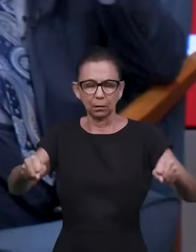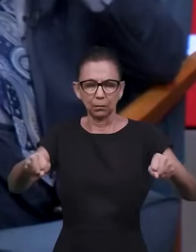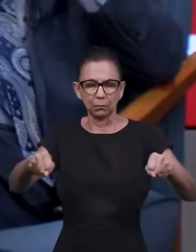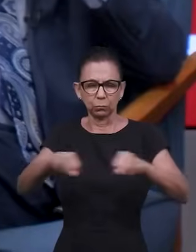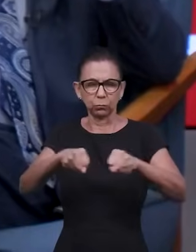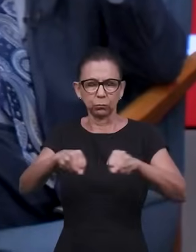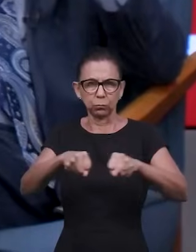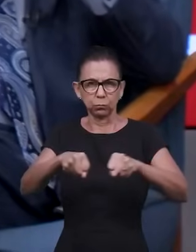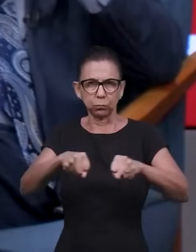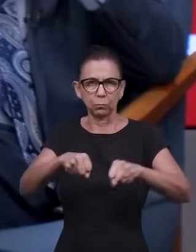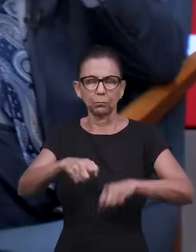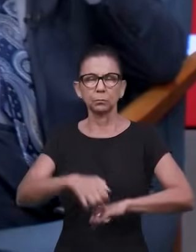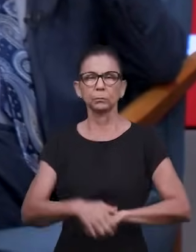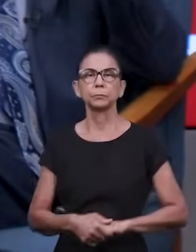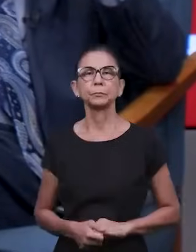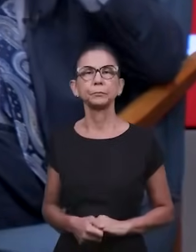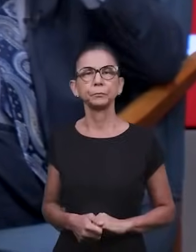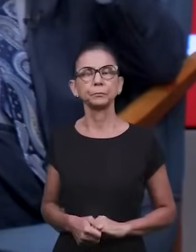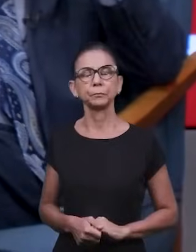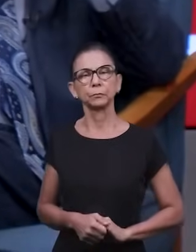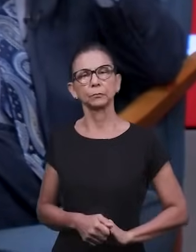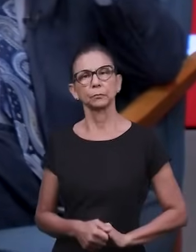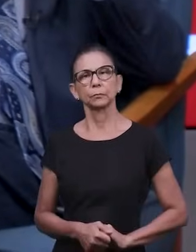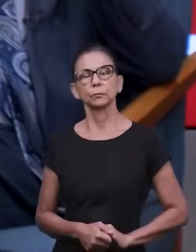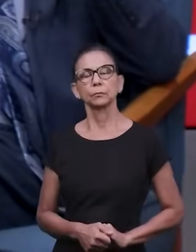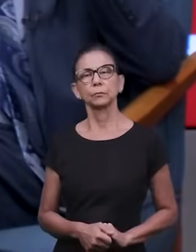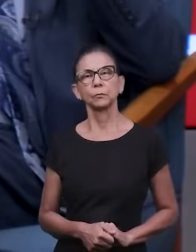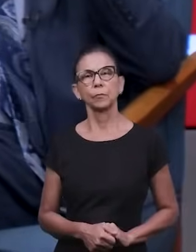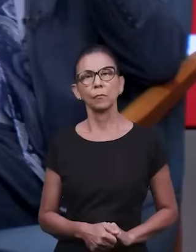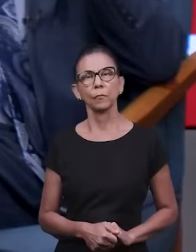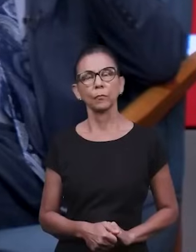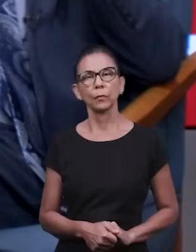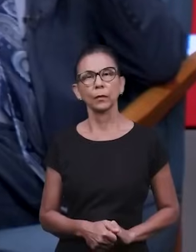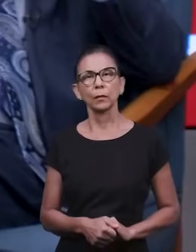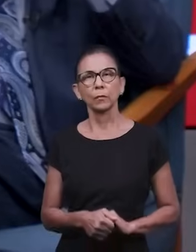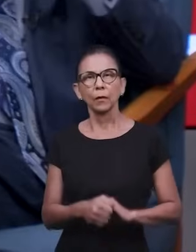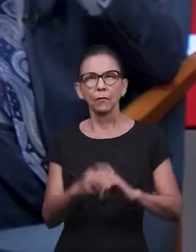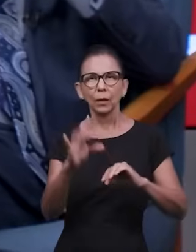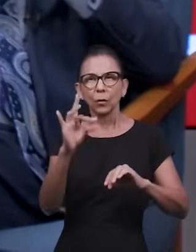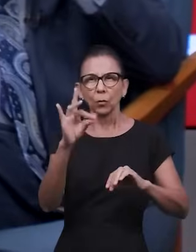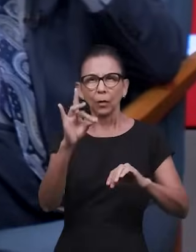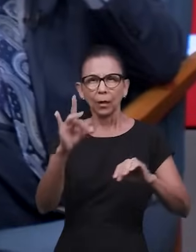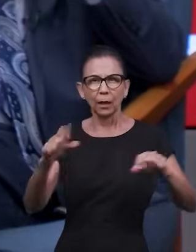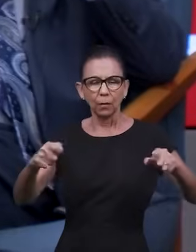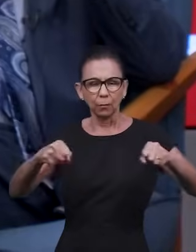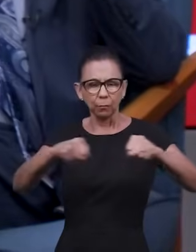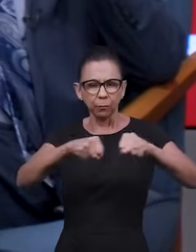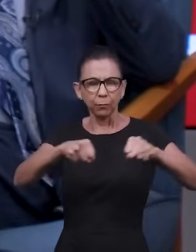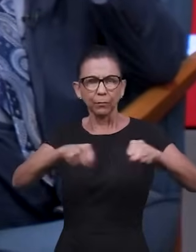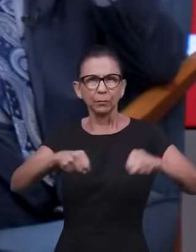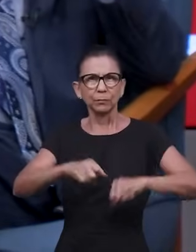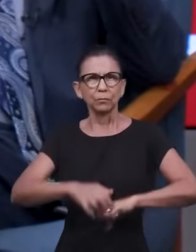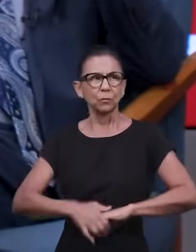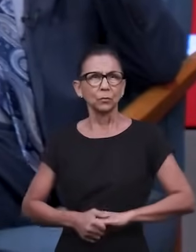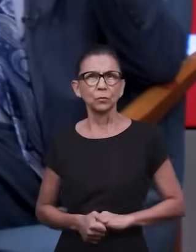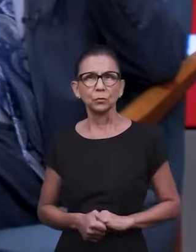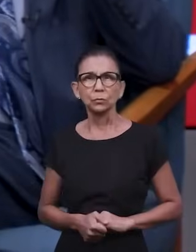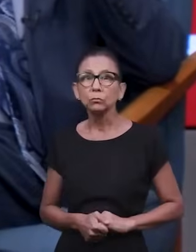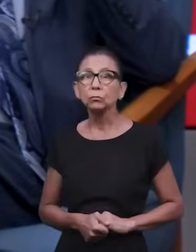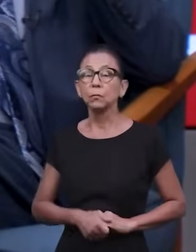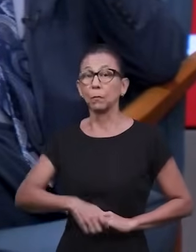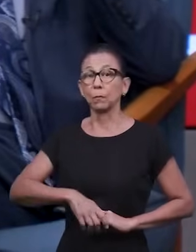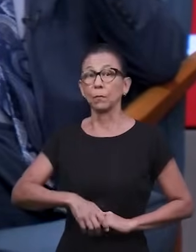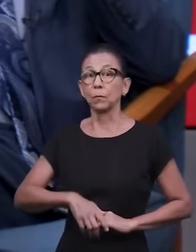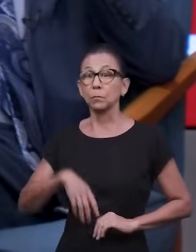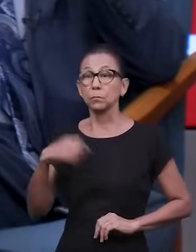grupamentos proteicos proteínas ali todo formando aquela aquela estrutura aqui eu tenho força de um